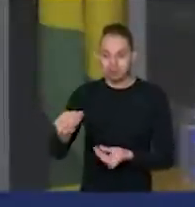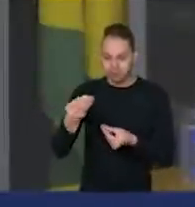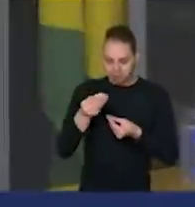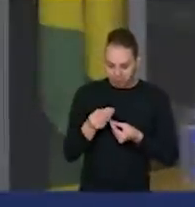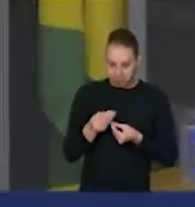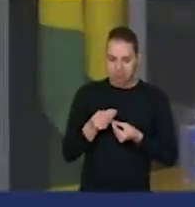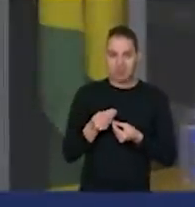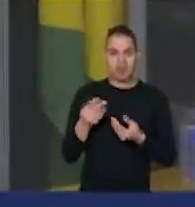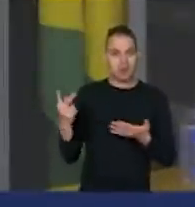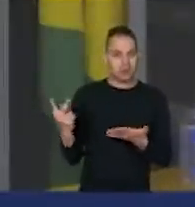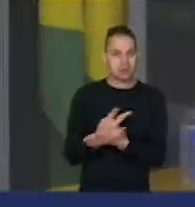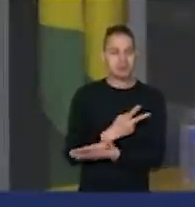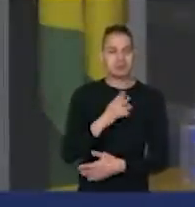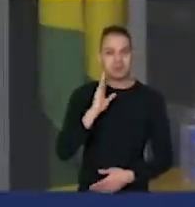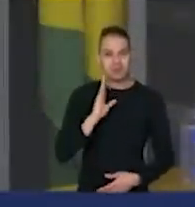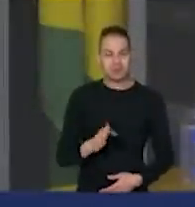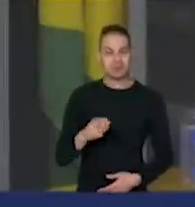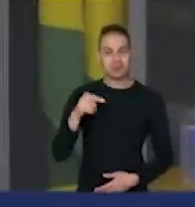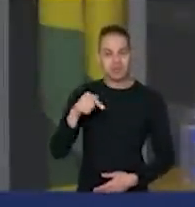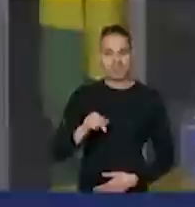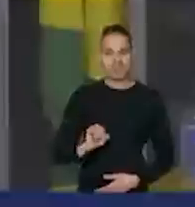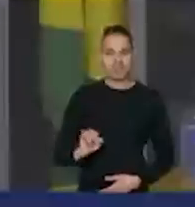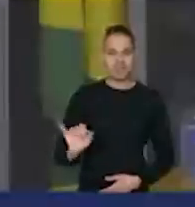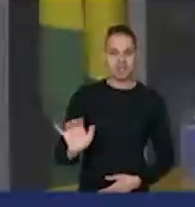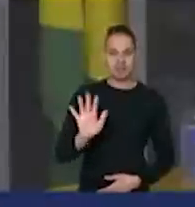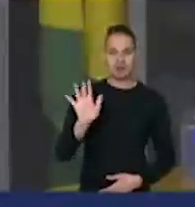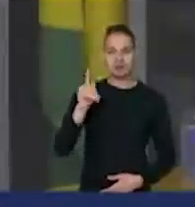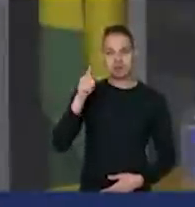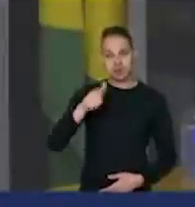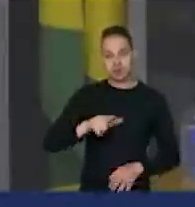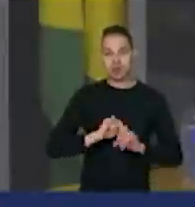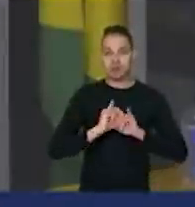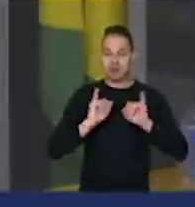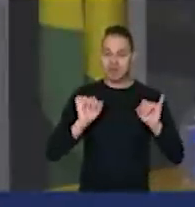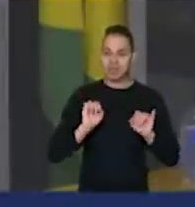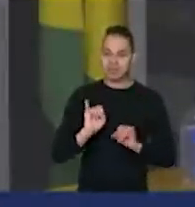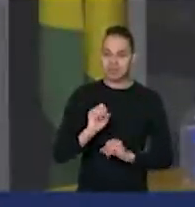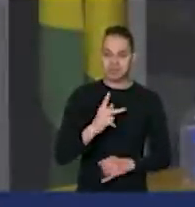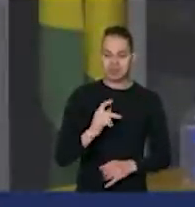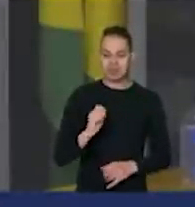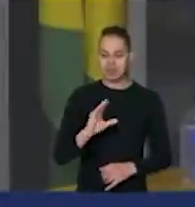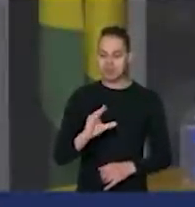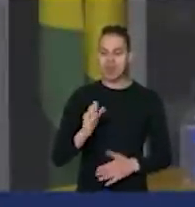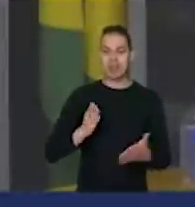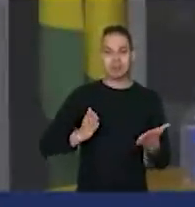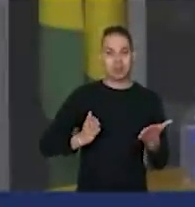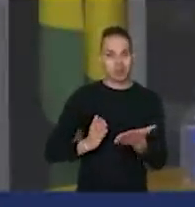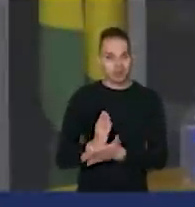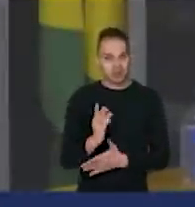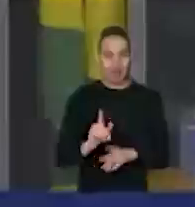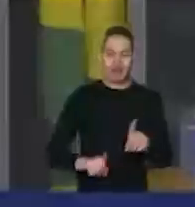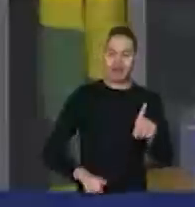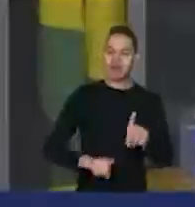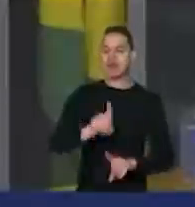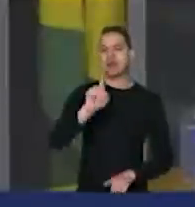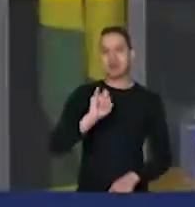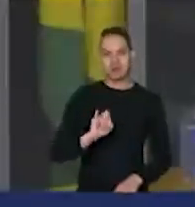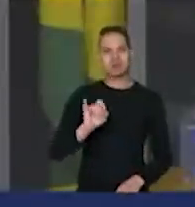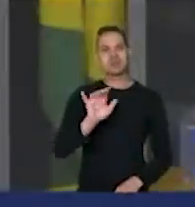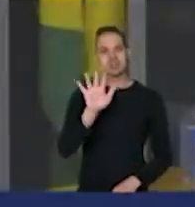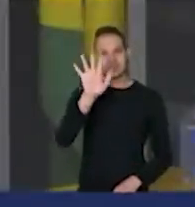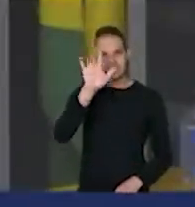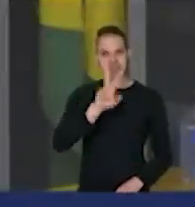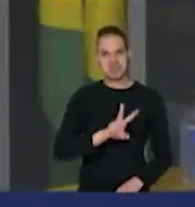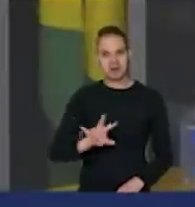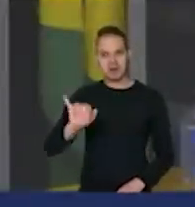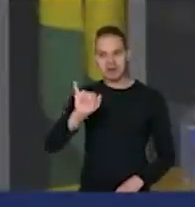acontecer aqui. A inflação, caso essa PEC seja aprovada, vamos bater recorde de inflação, vamos bater recorde